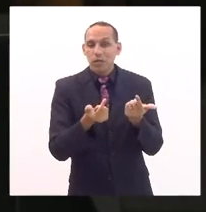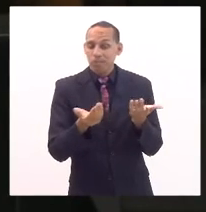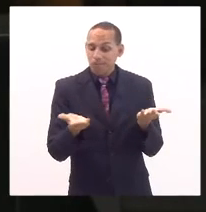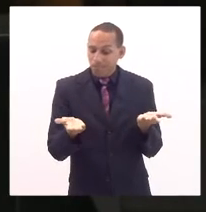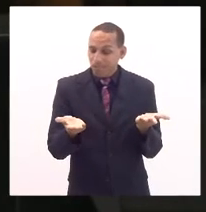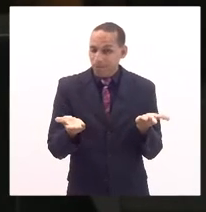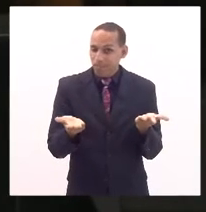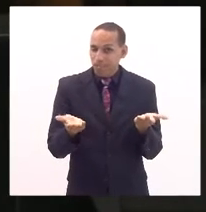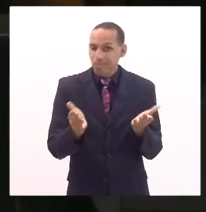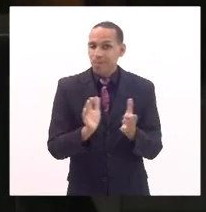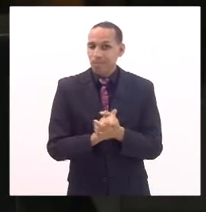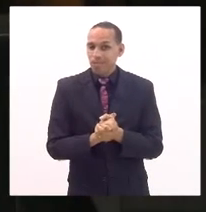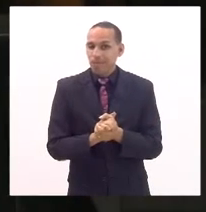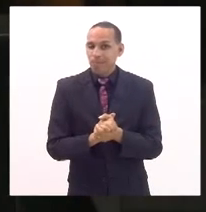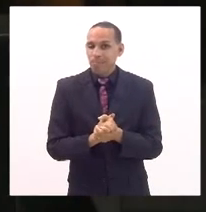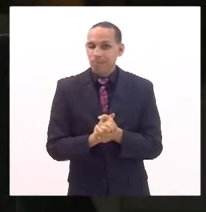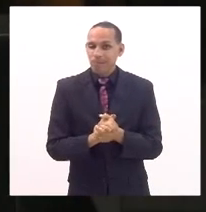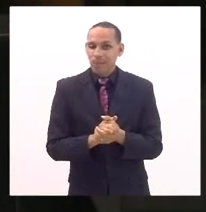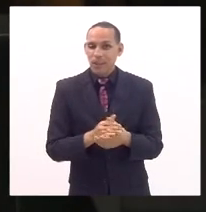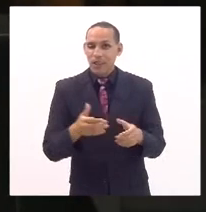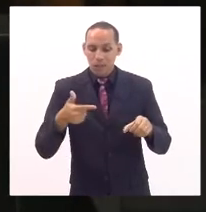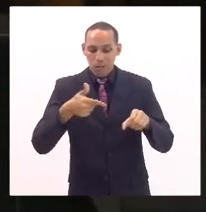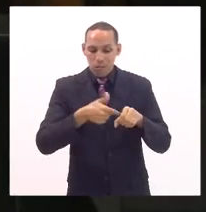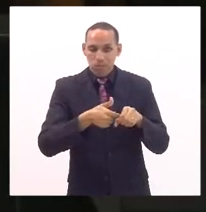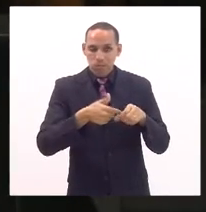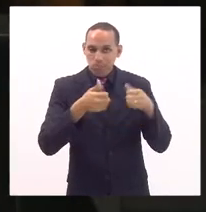Vamos aos combustíveis